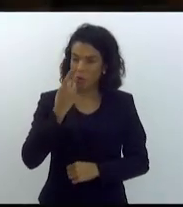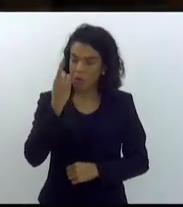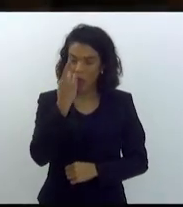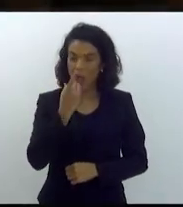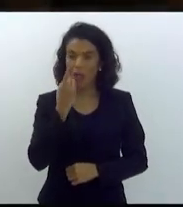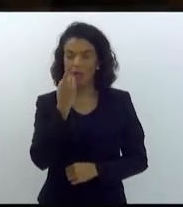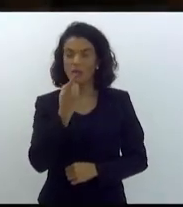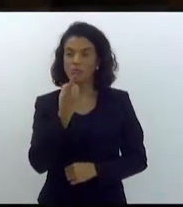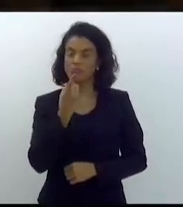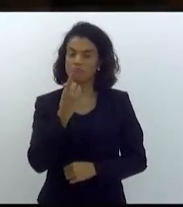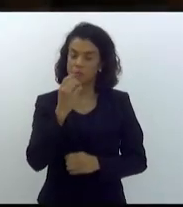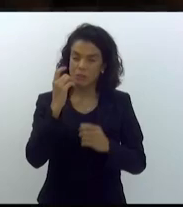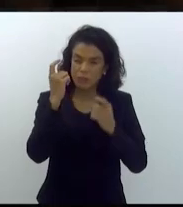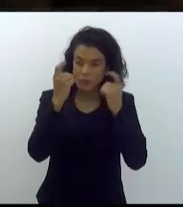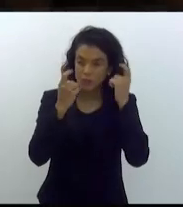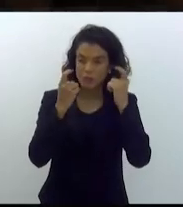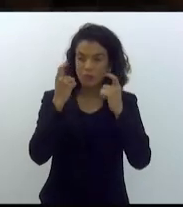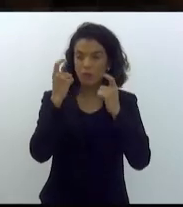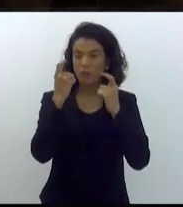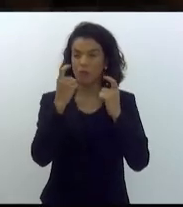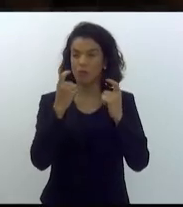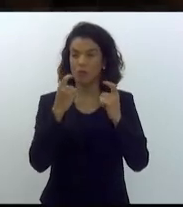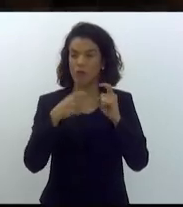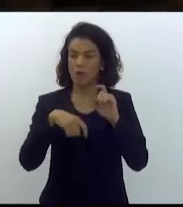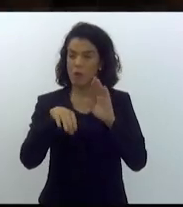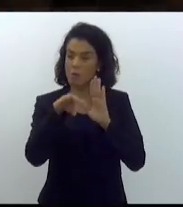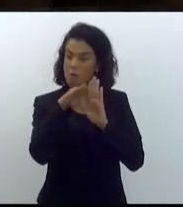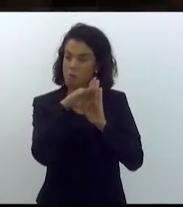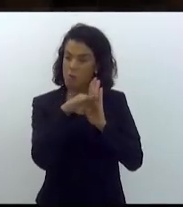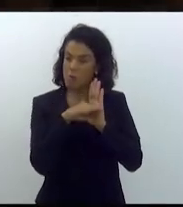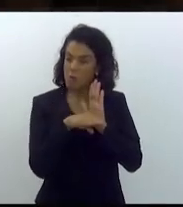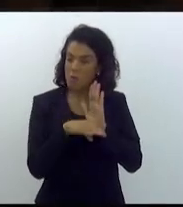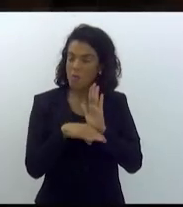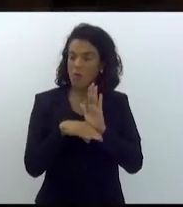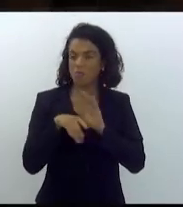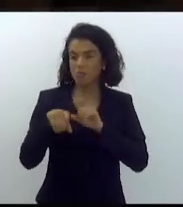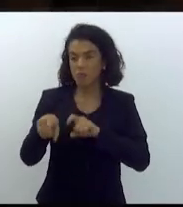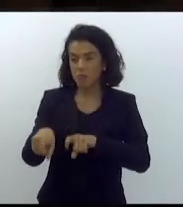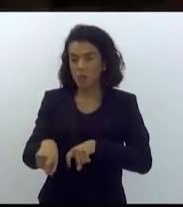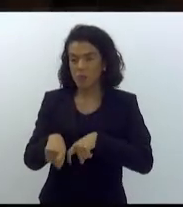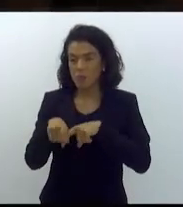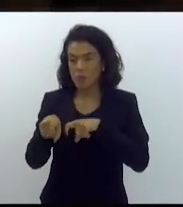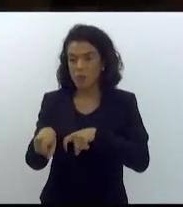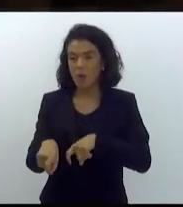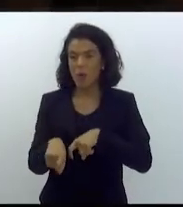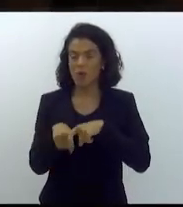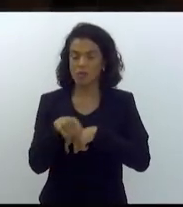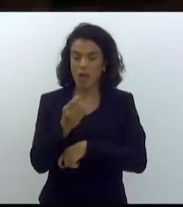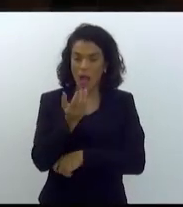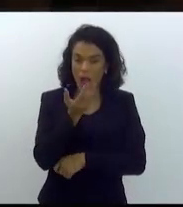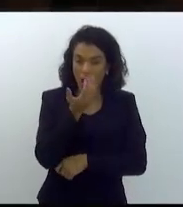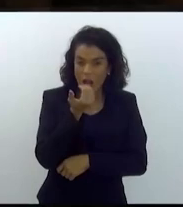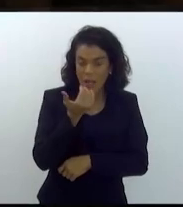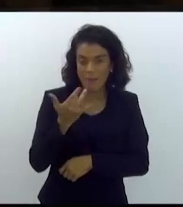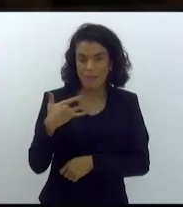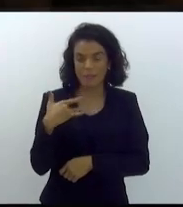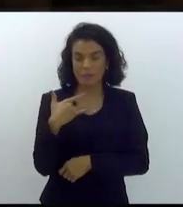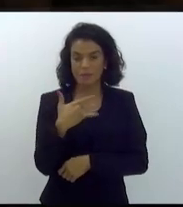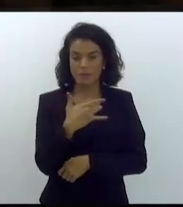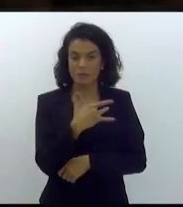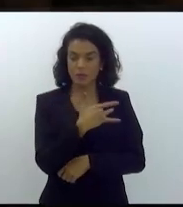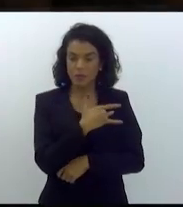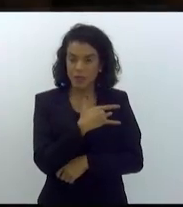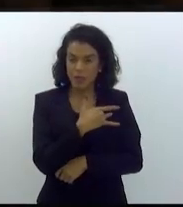cuida das questões do campesinato da alimentação saudável